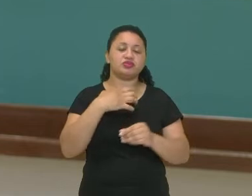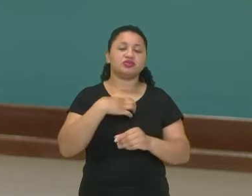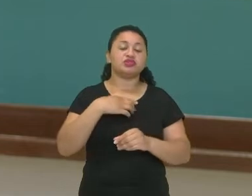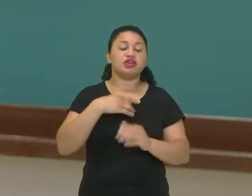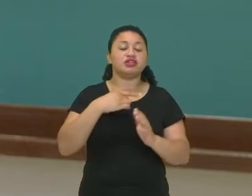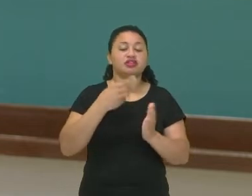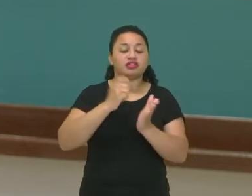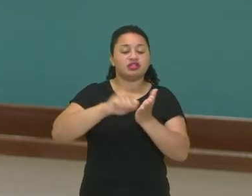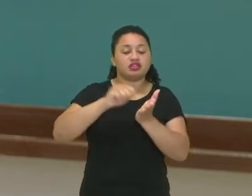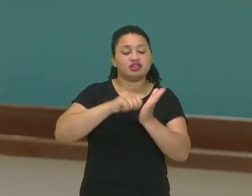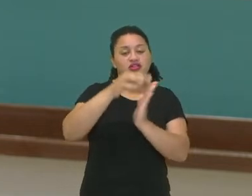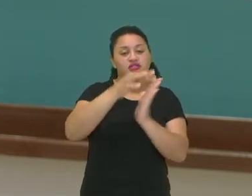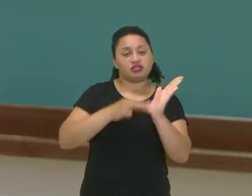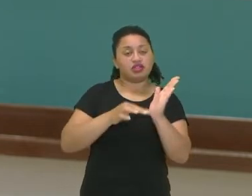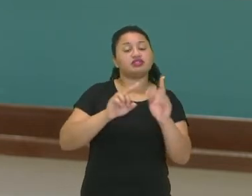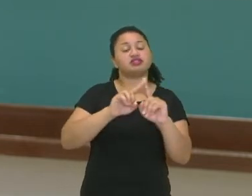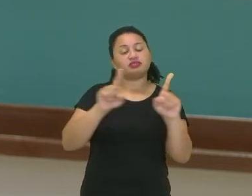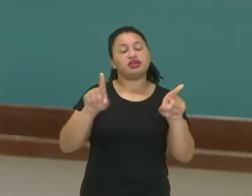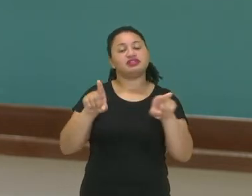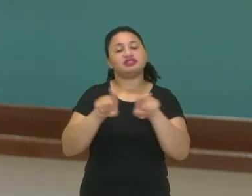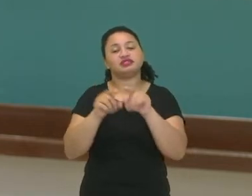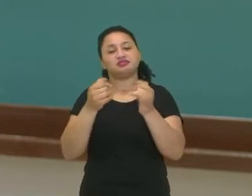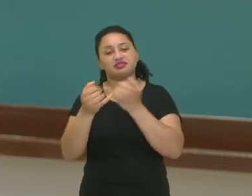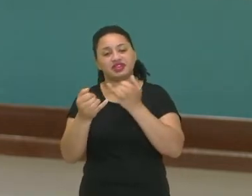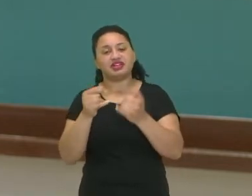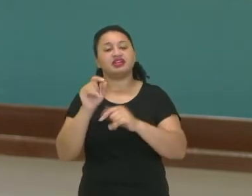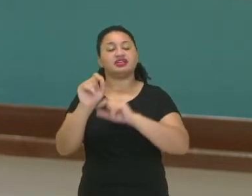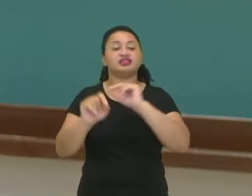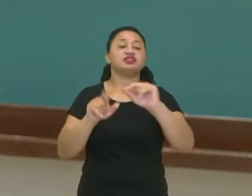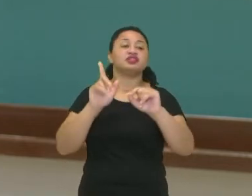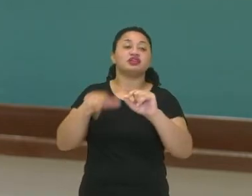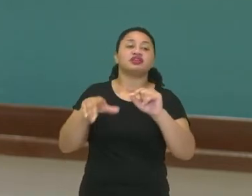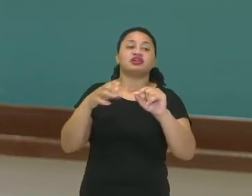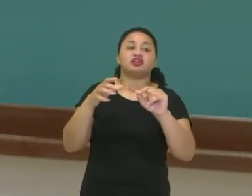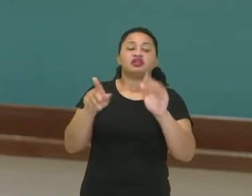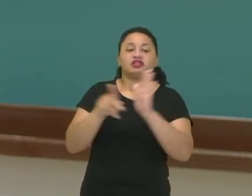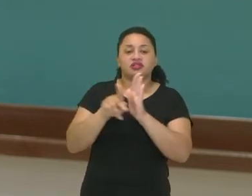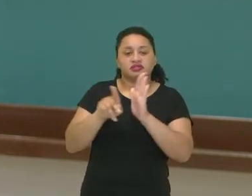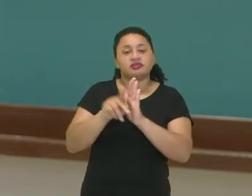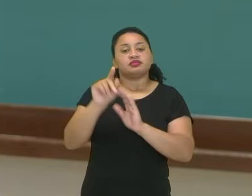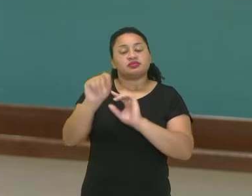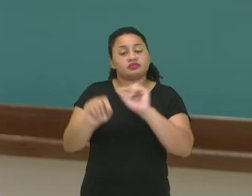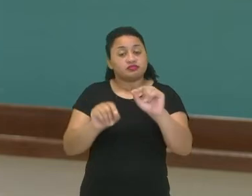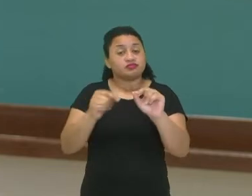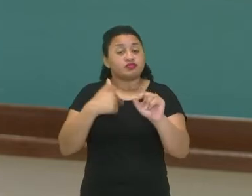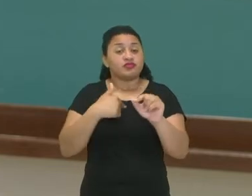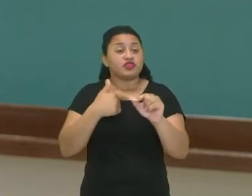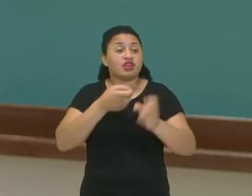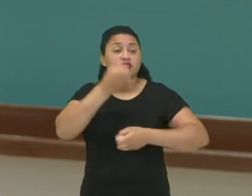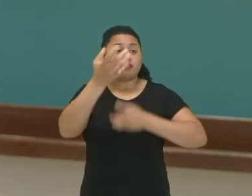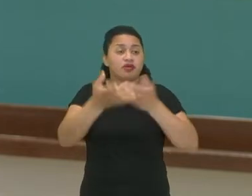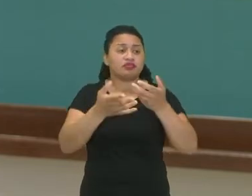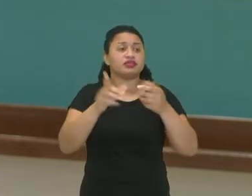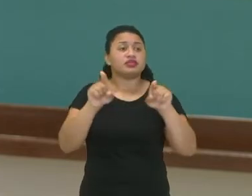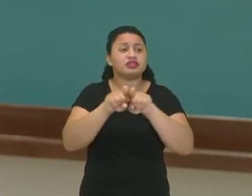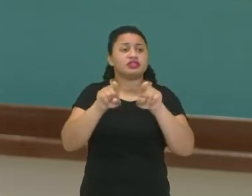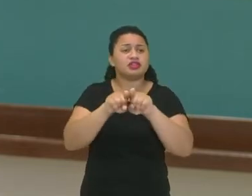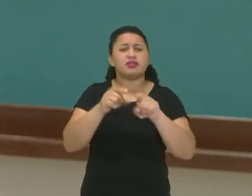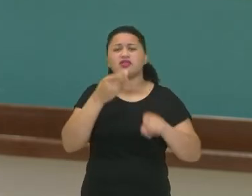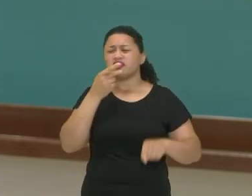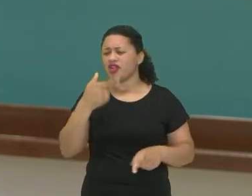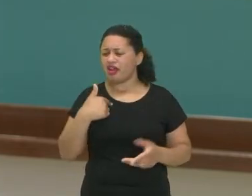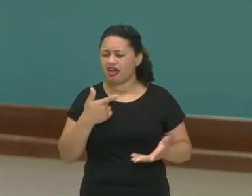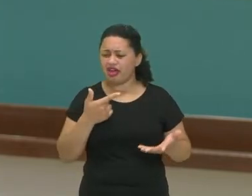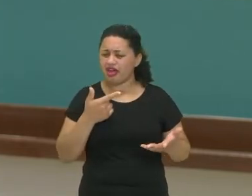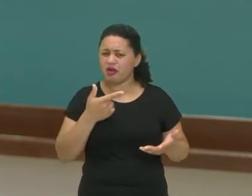texto a favor dela. E ainda o autor vai escrever aqui que a crônica a partir do fato de um menino achar ridículo um jogo